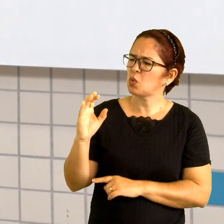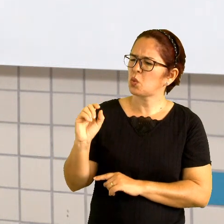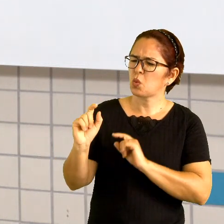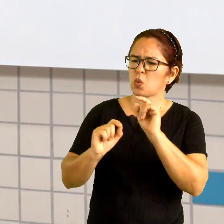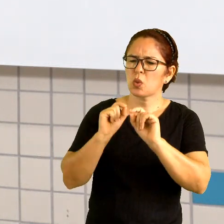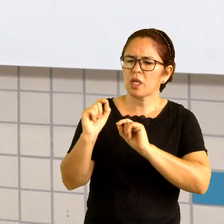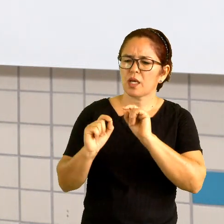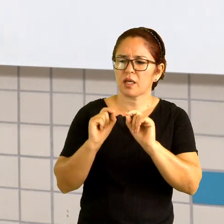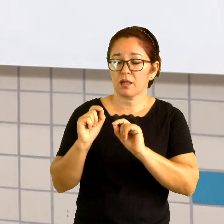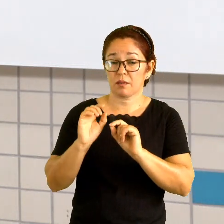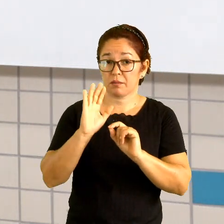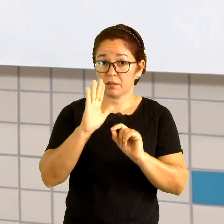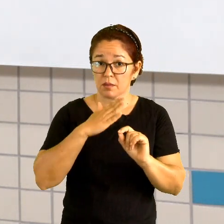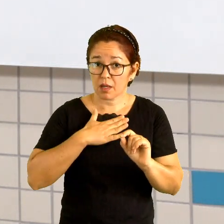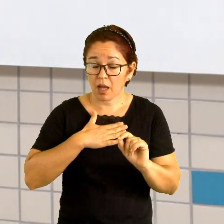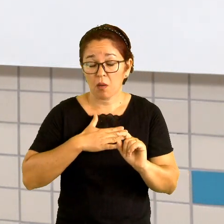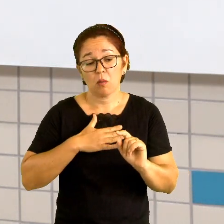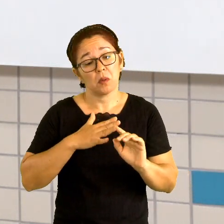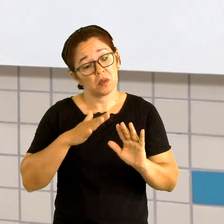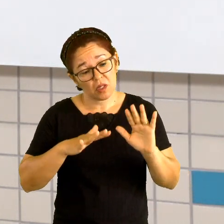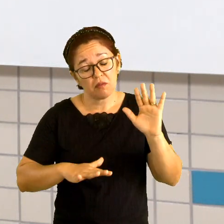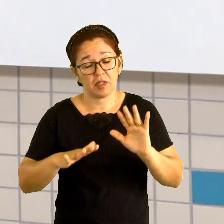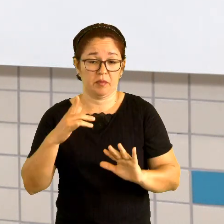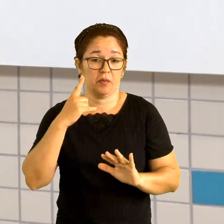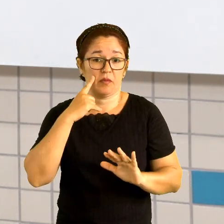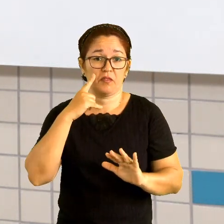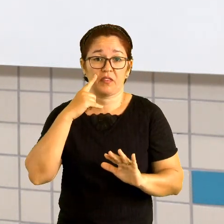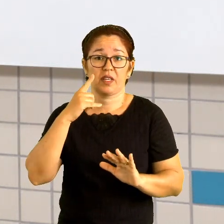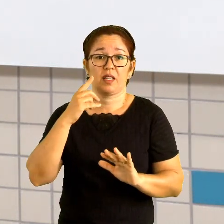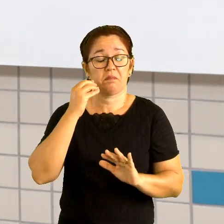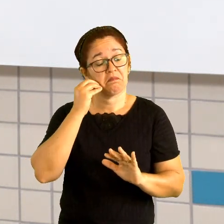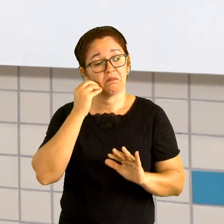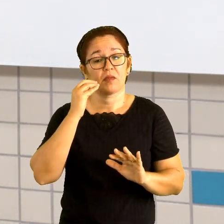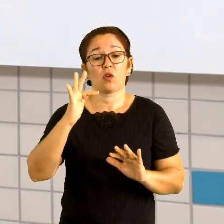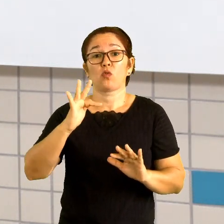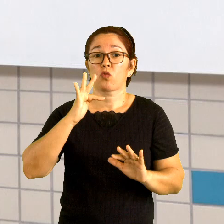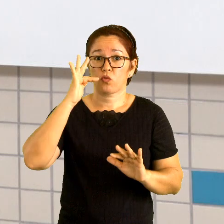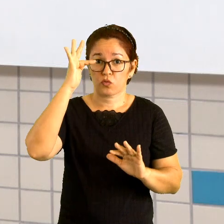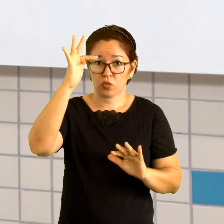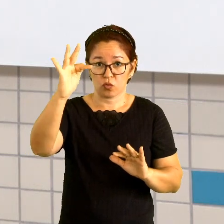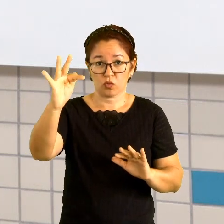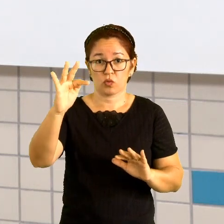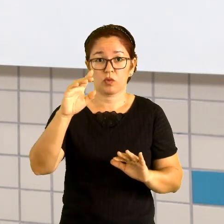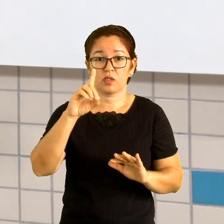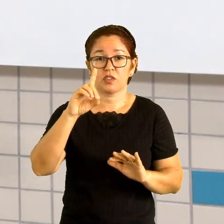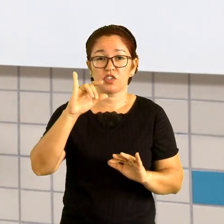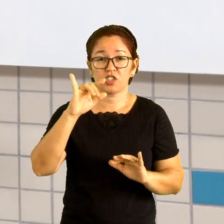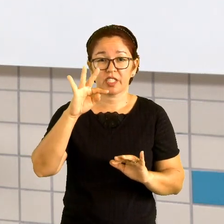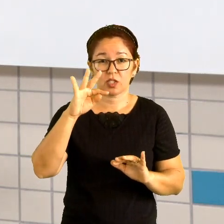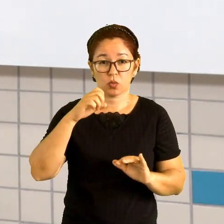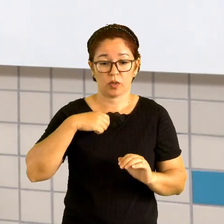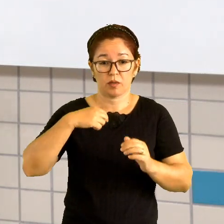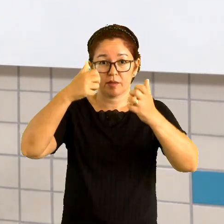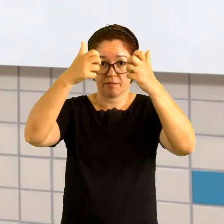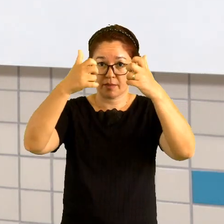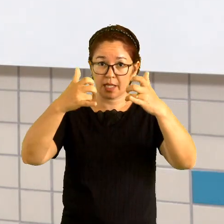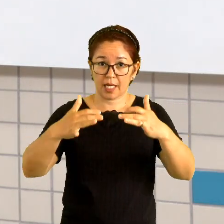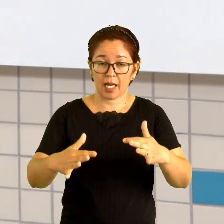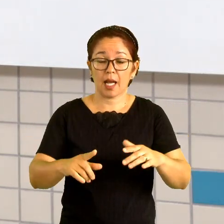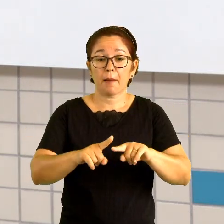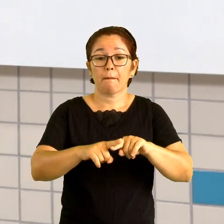dito popular. Mas você pode aí em casa fazer uma pesquisa. O que é dito popular? O